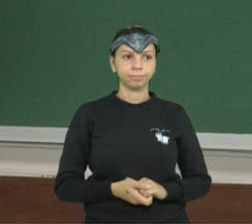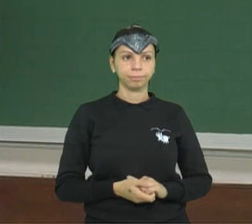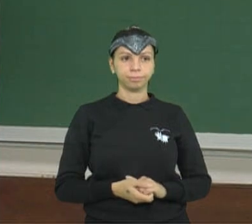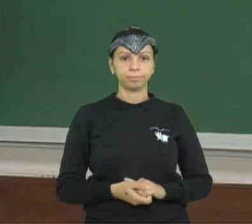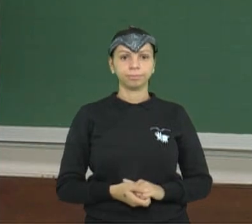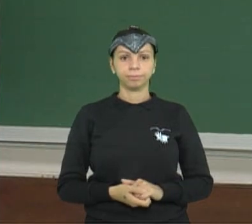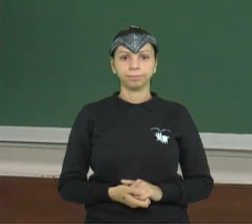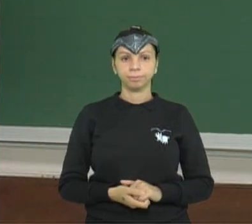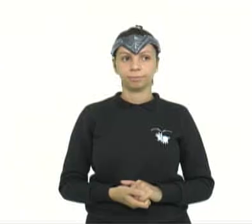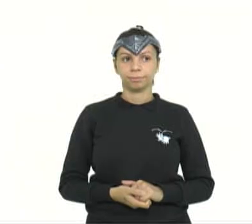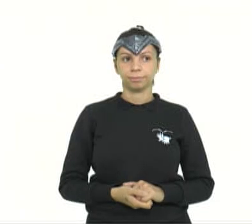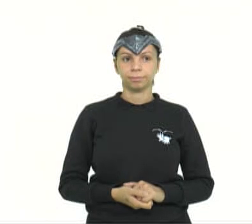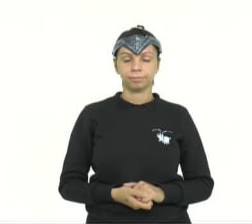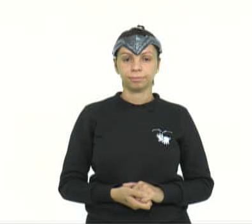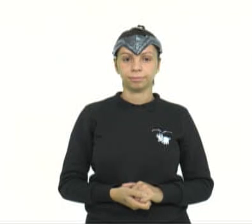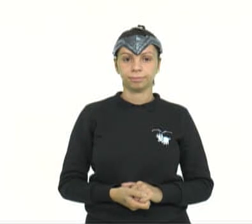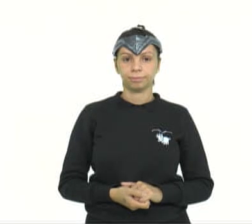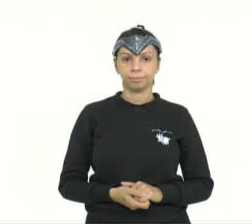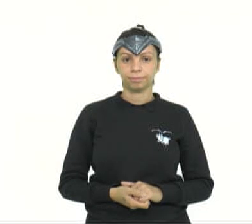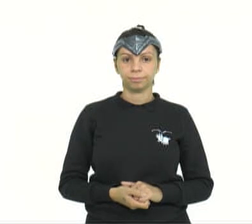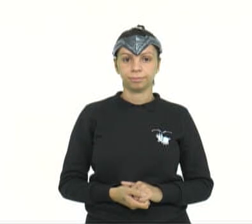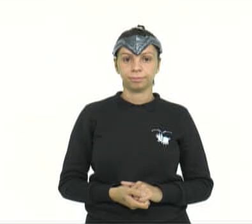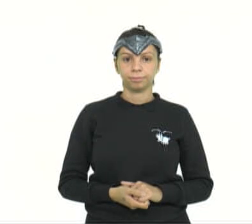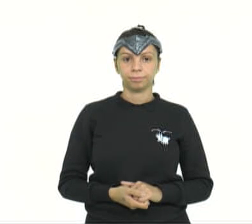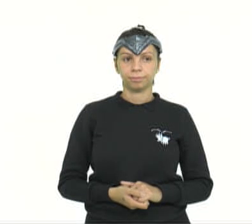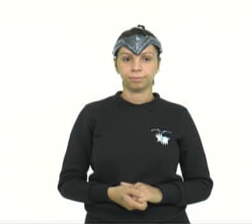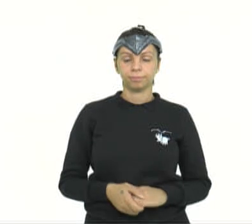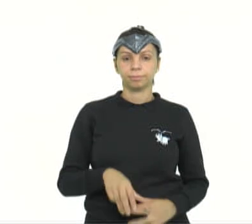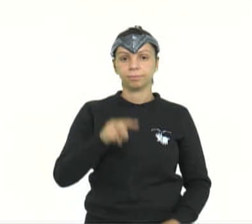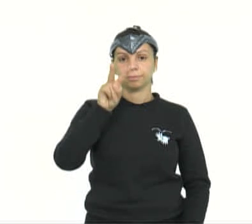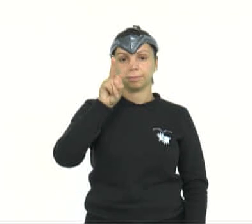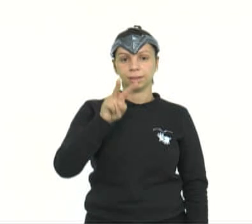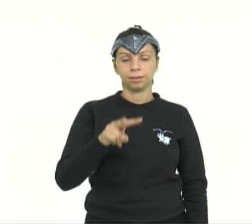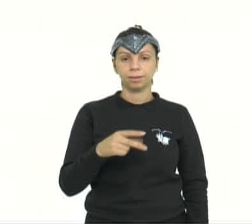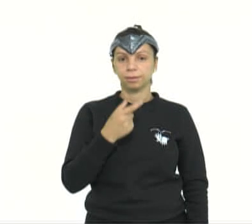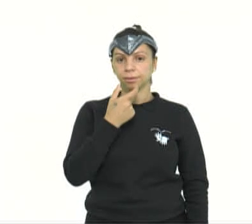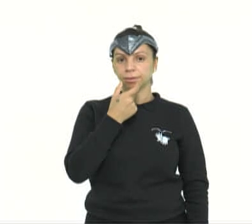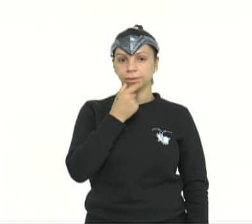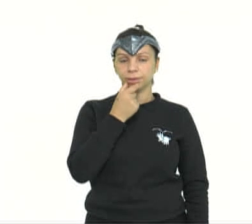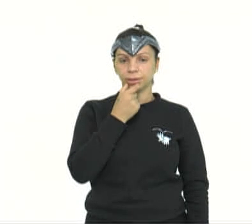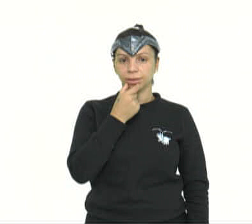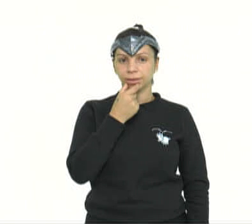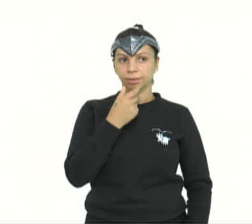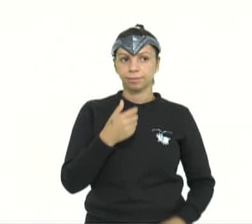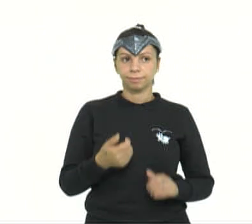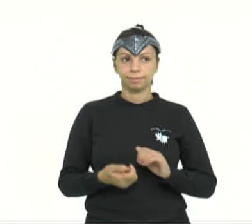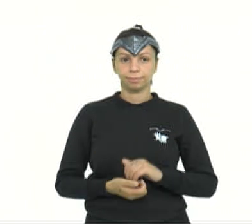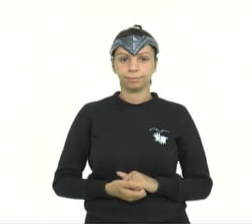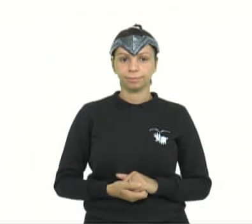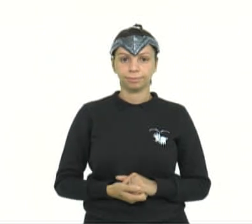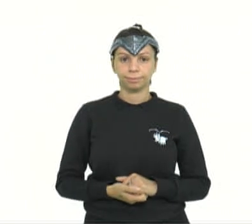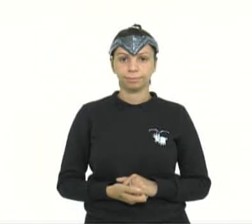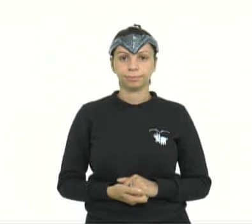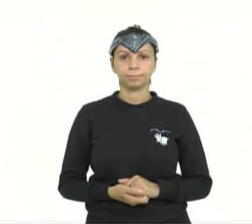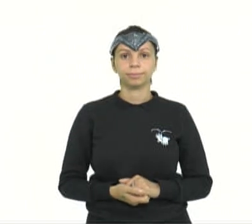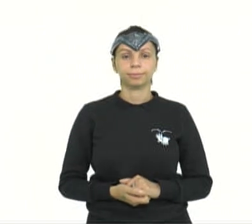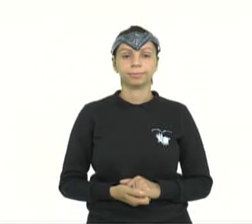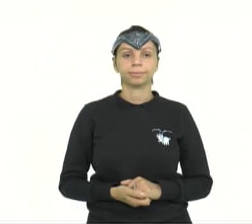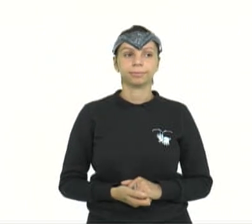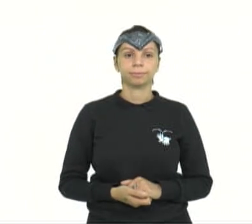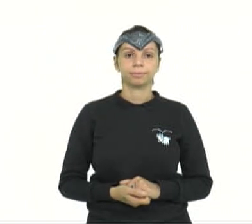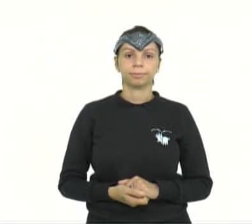From 2008 to 2014, he was a teacher at the Gibiteca